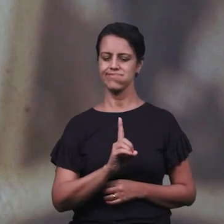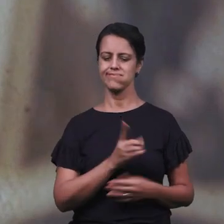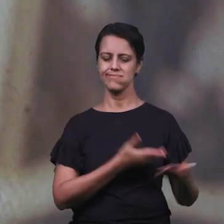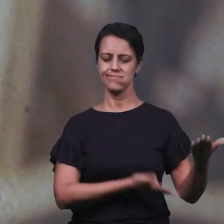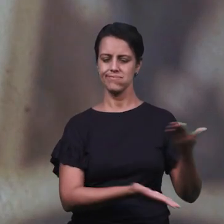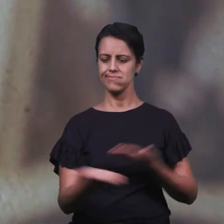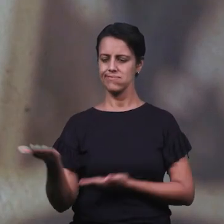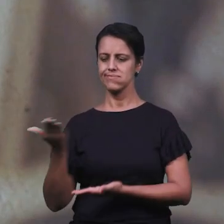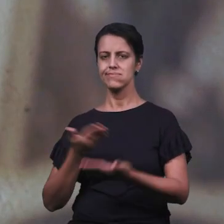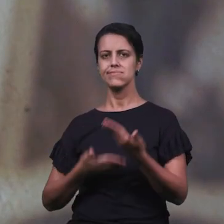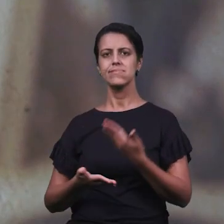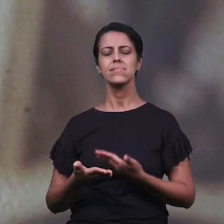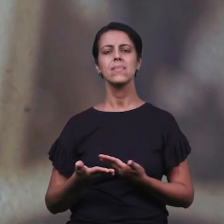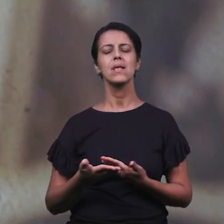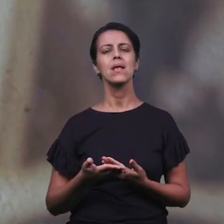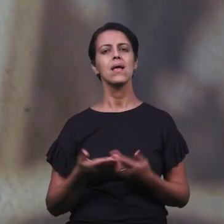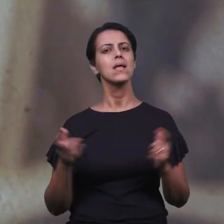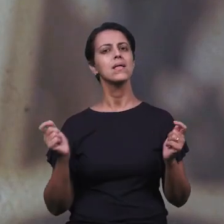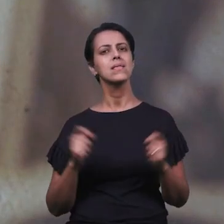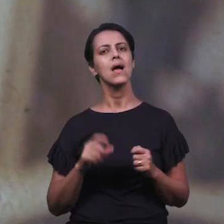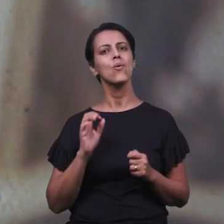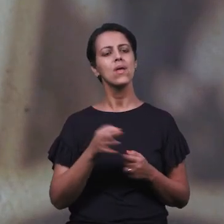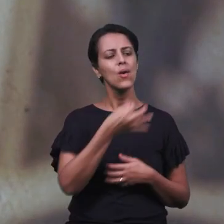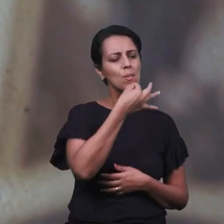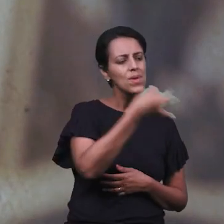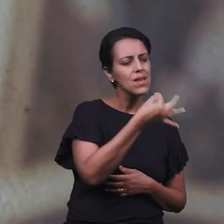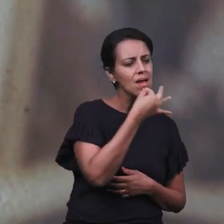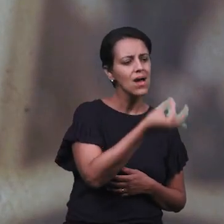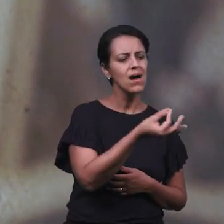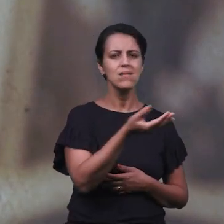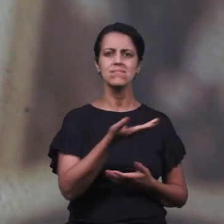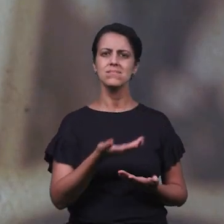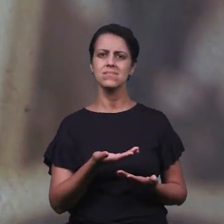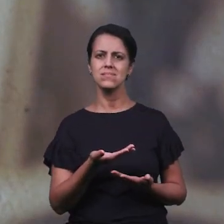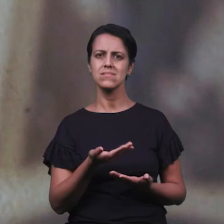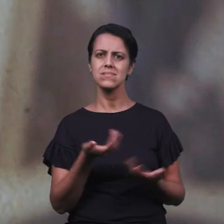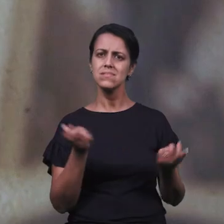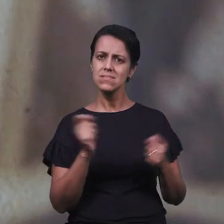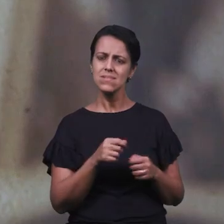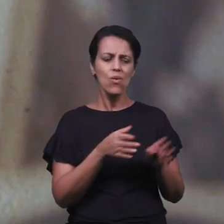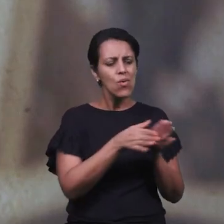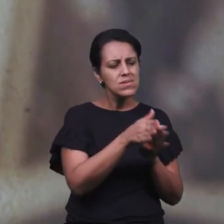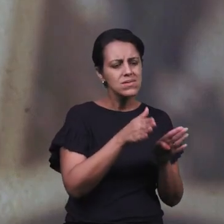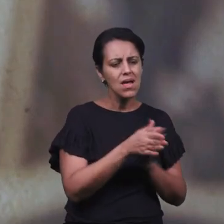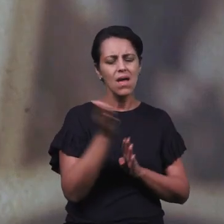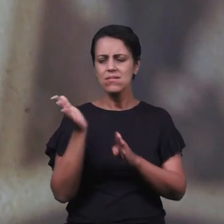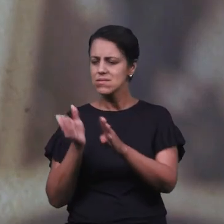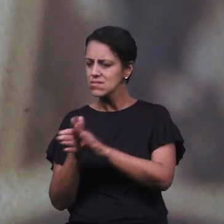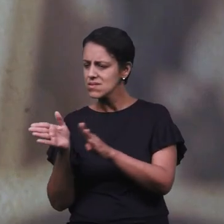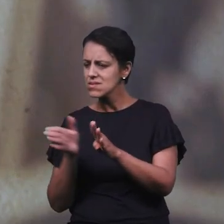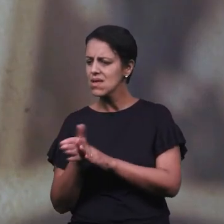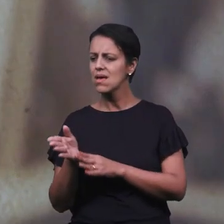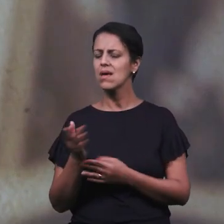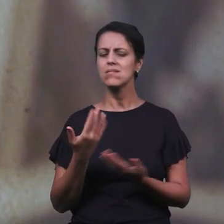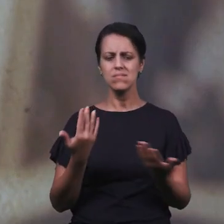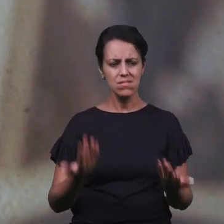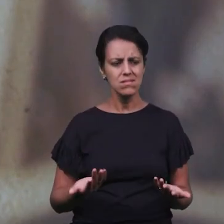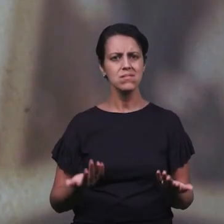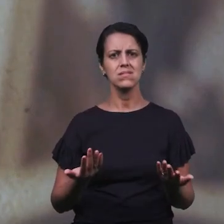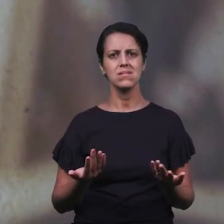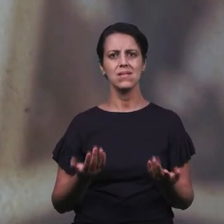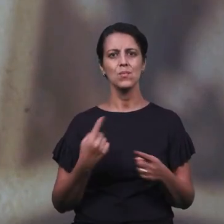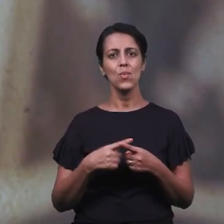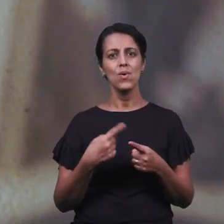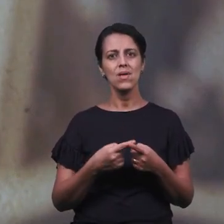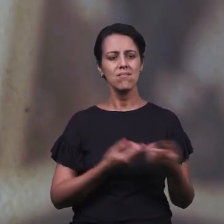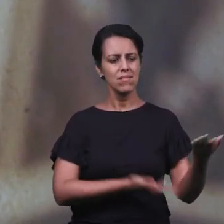mediação, ele está ali, mas ele pode sugerir, entendeu? Ele ali como chegar ao acordo, ele pode contribuir